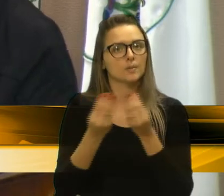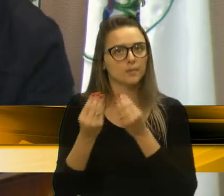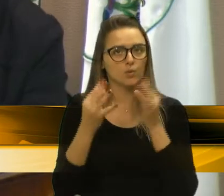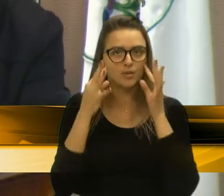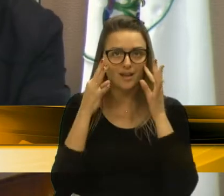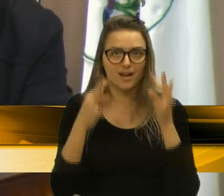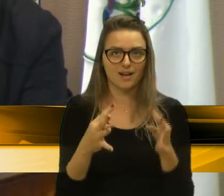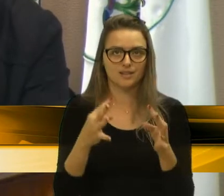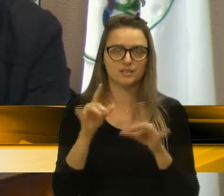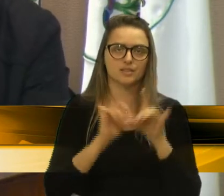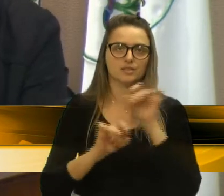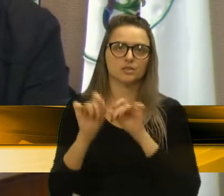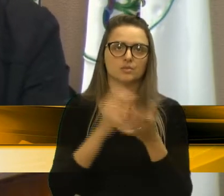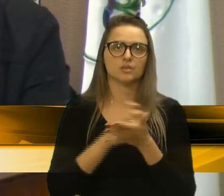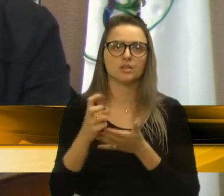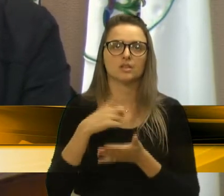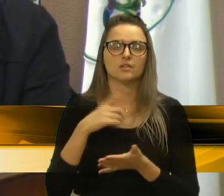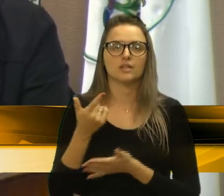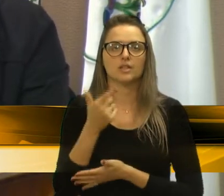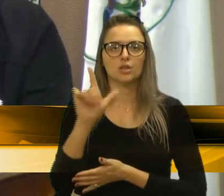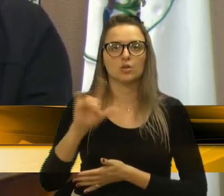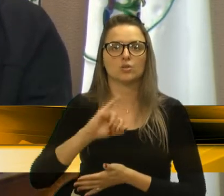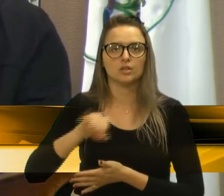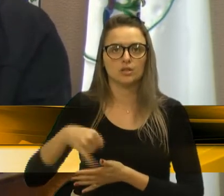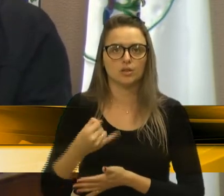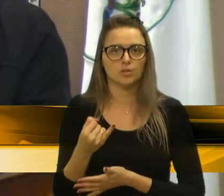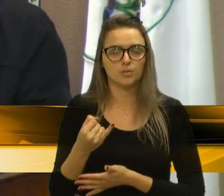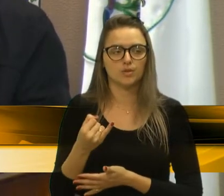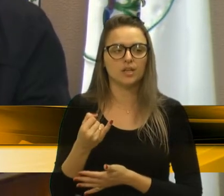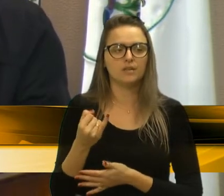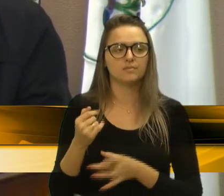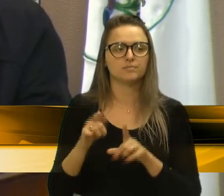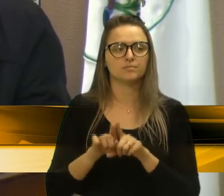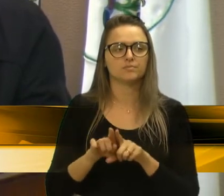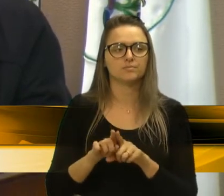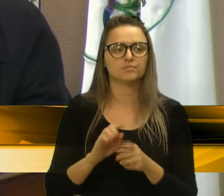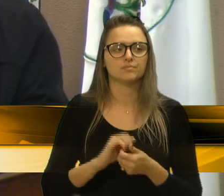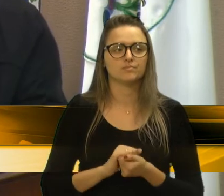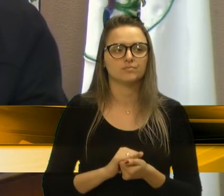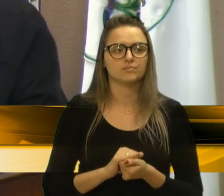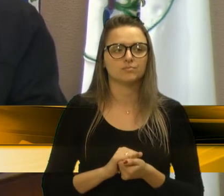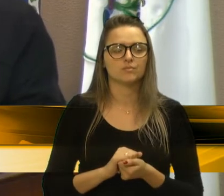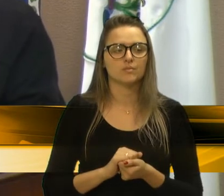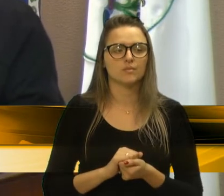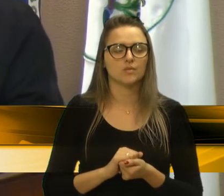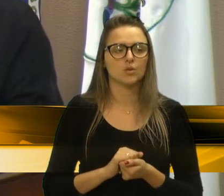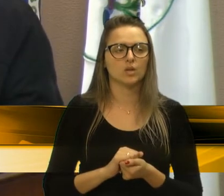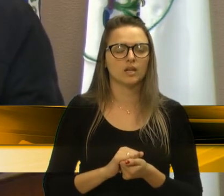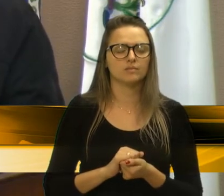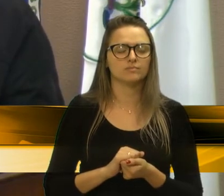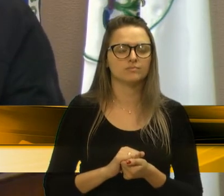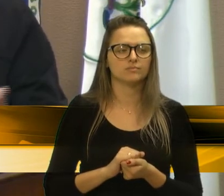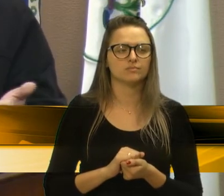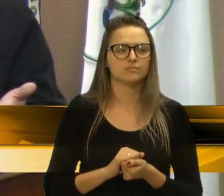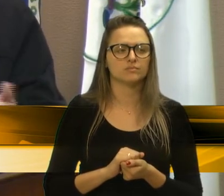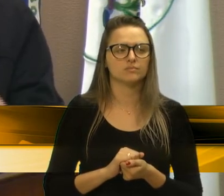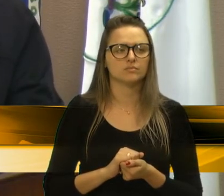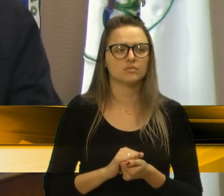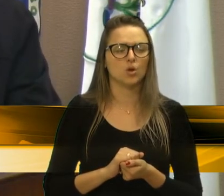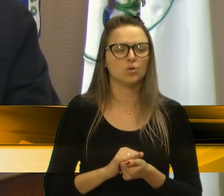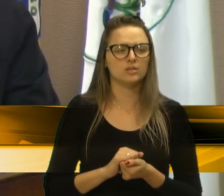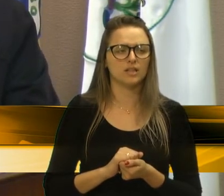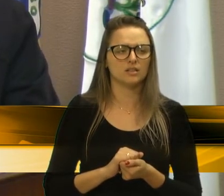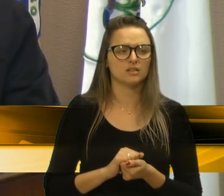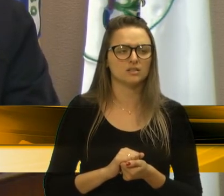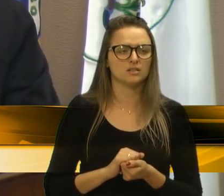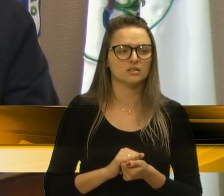né? Teremos outras oportunidades de fazer essa denúncia, com todos os dados que aqui estão, de reproduzir